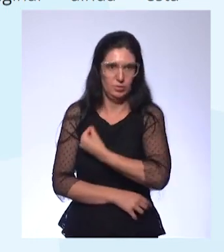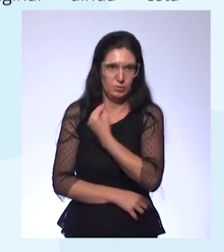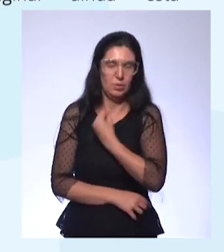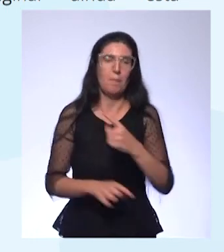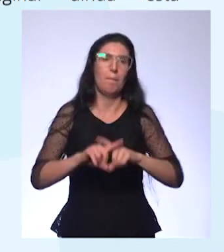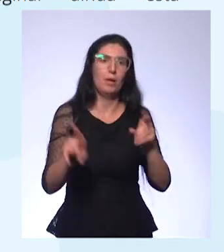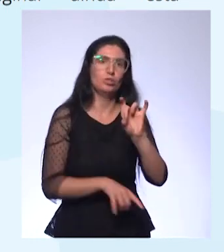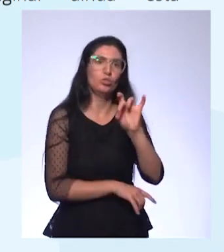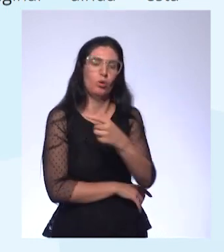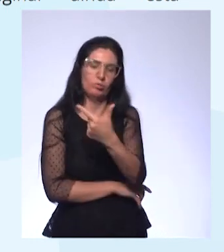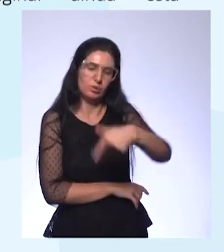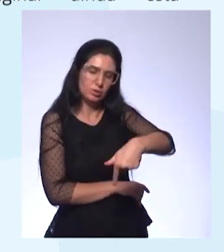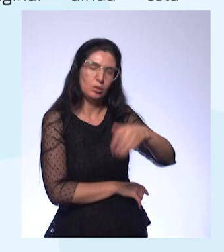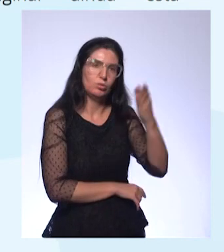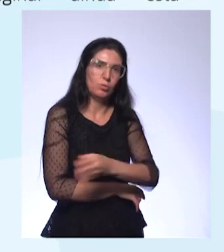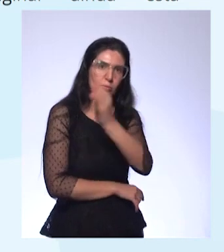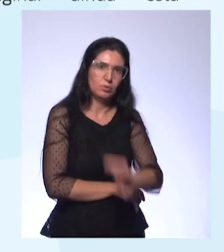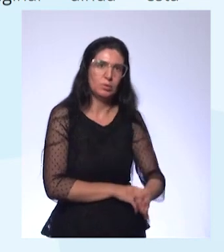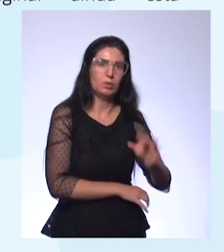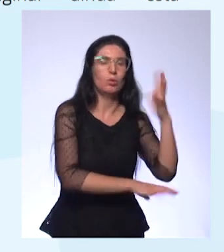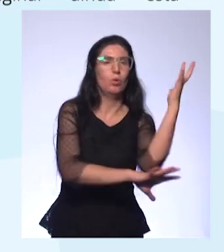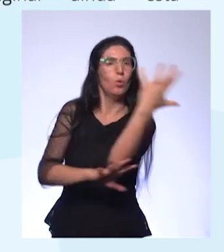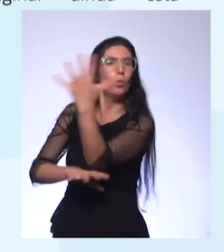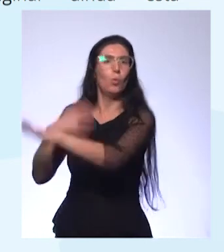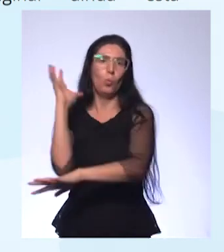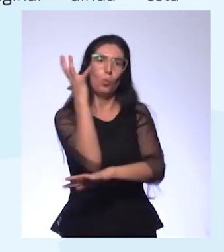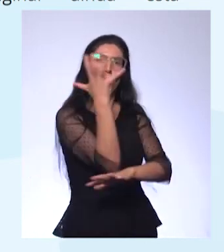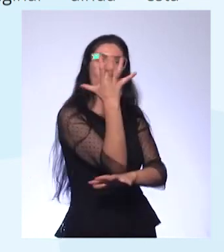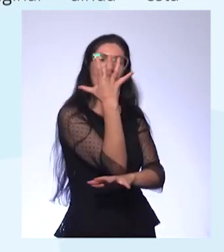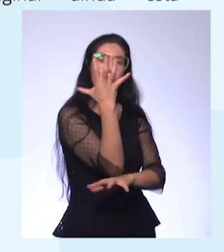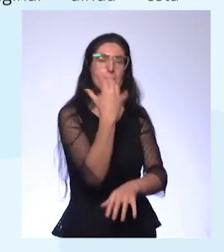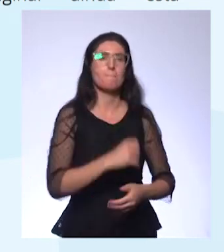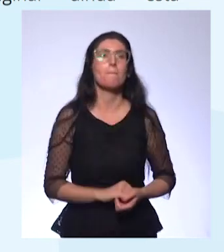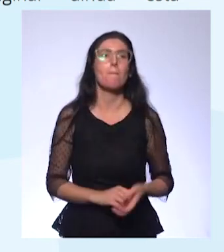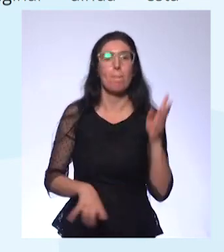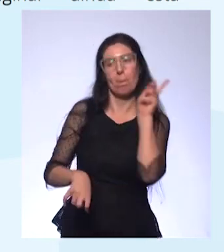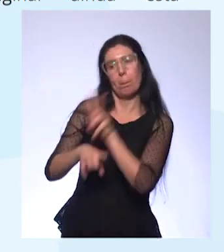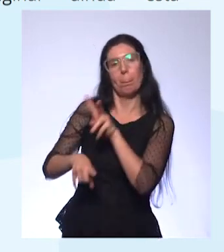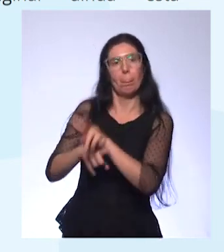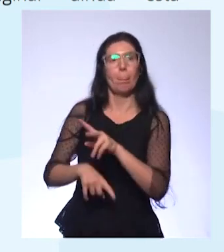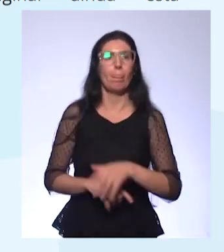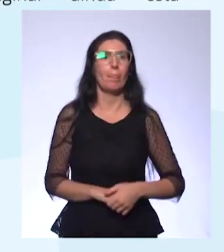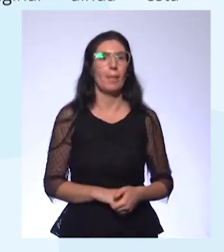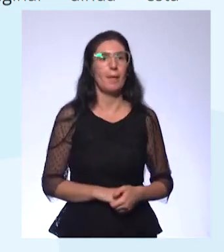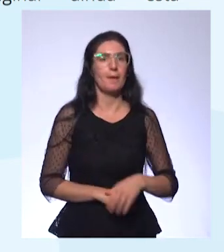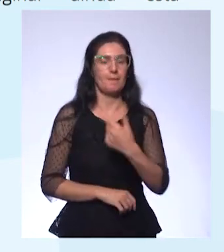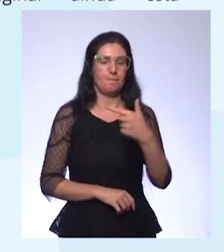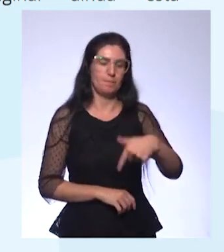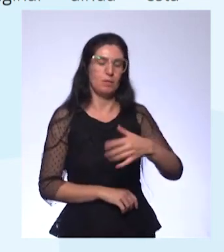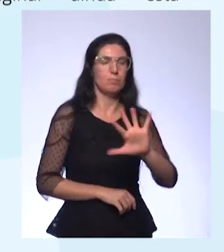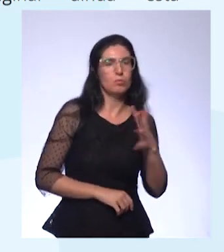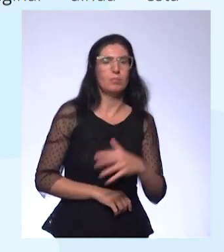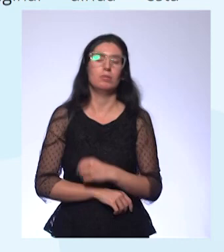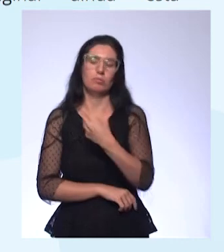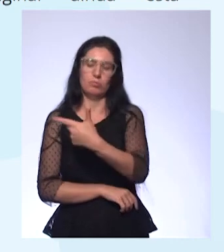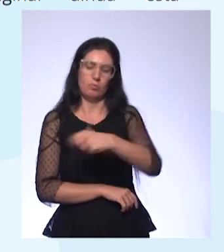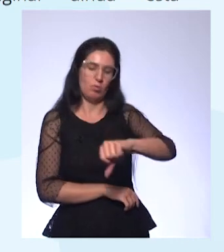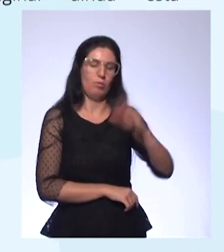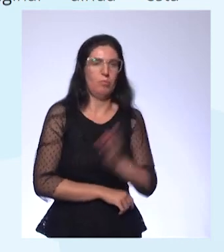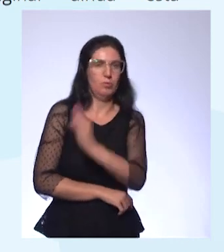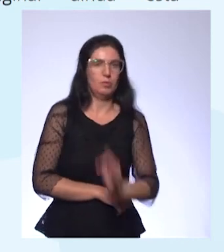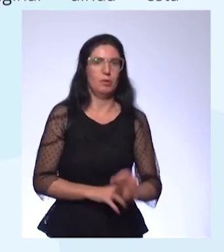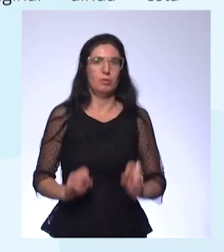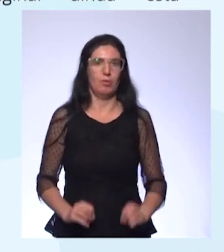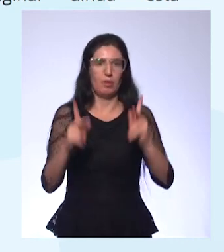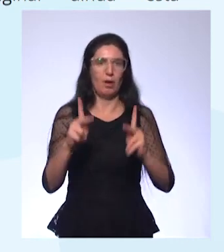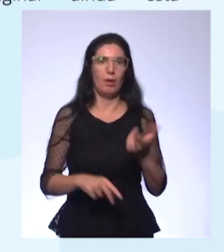apenas 27% de sua cobertura florestal original ainda está preservada, entre 27% a 29%. Tá, ok?